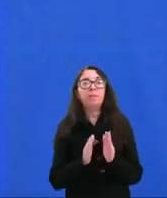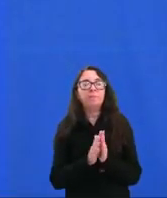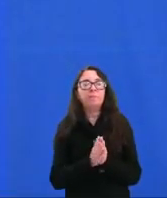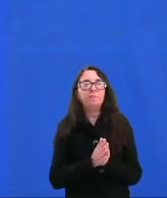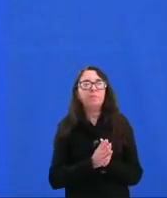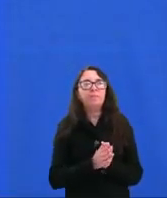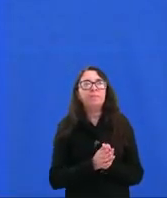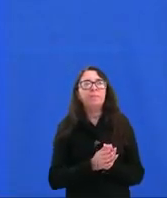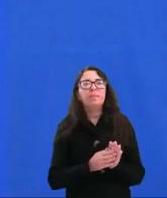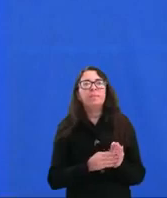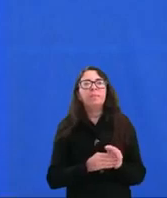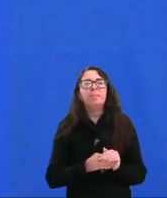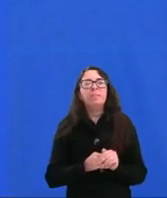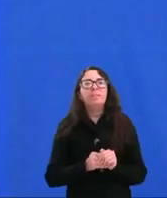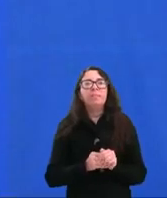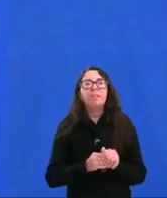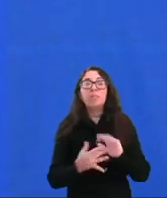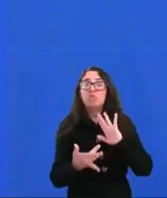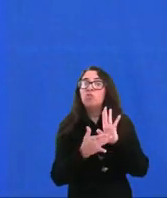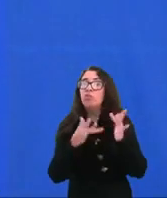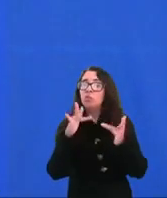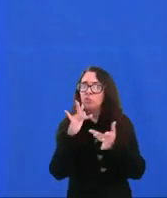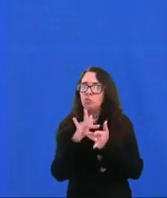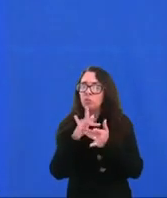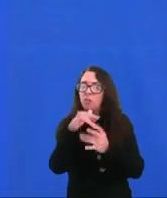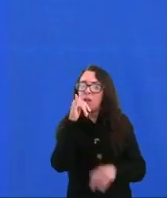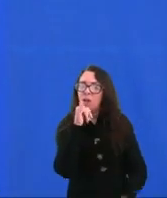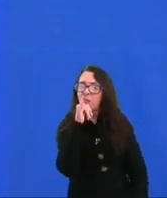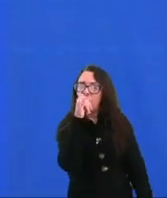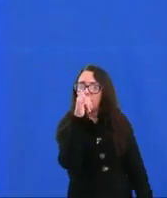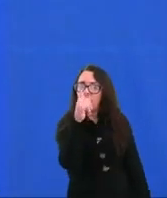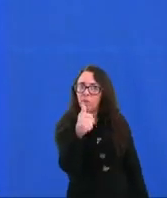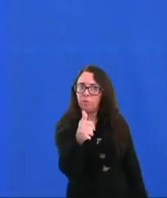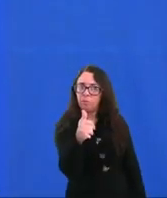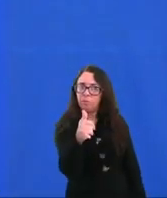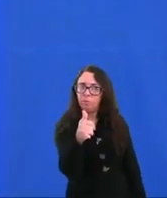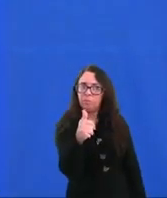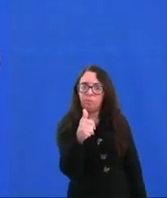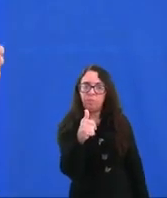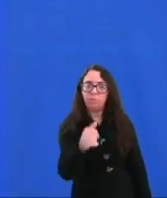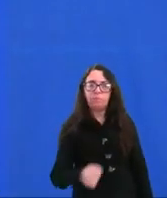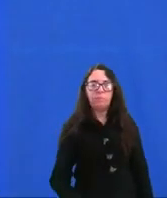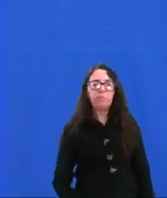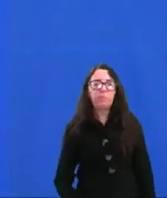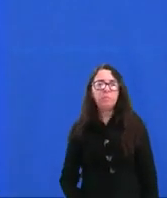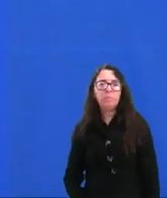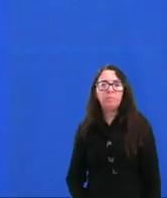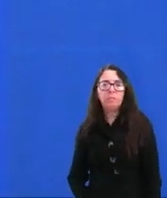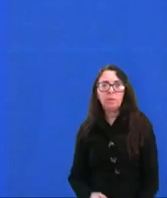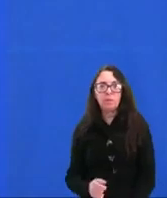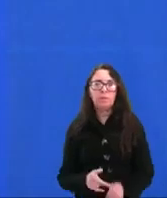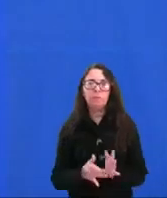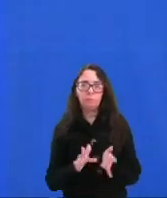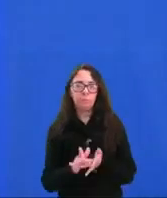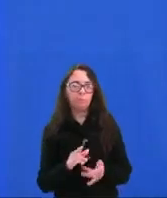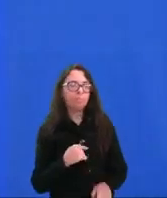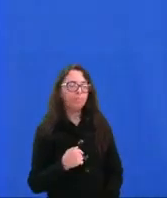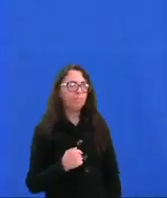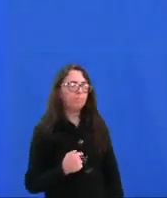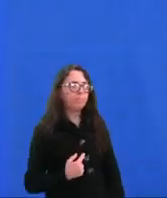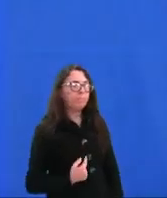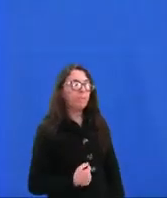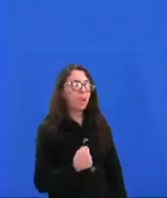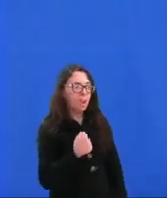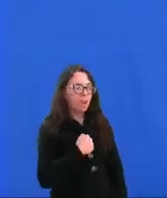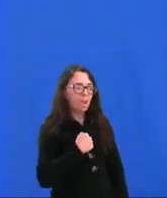Jesus, aproximando-se, falou-lhes, dizendo: toda autoridade me foi dada no céu e na terra.